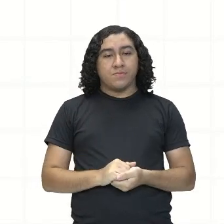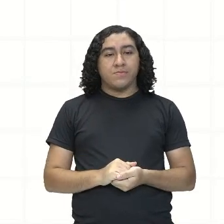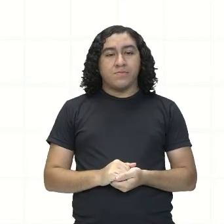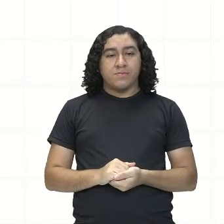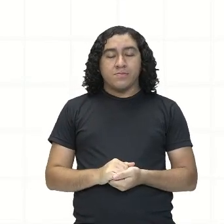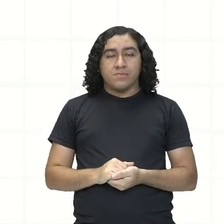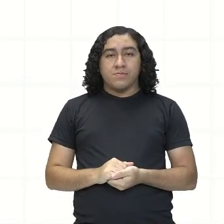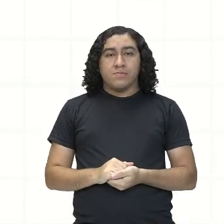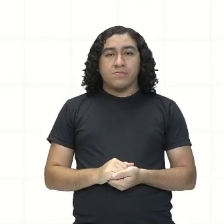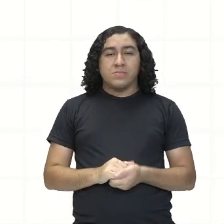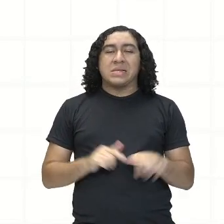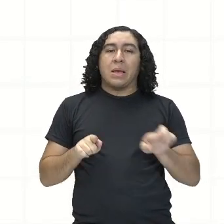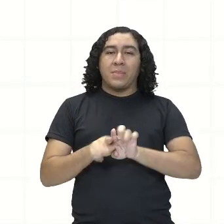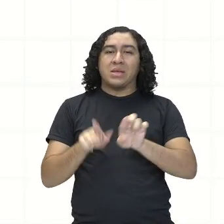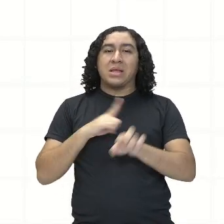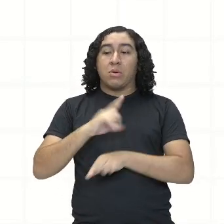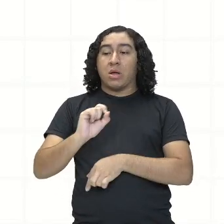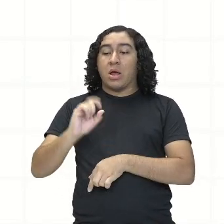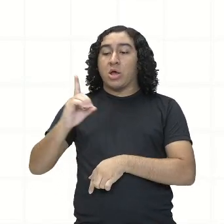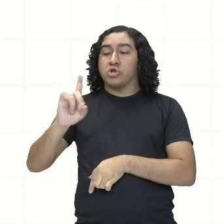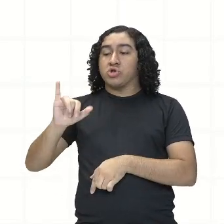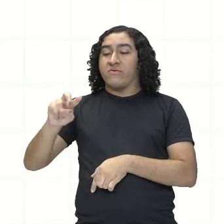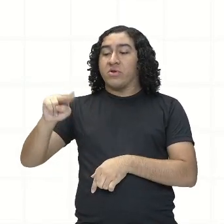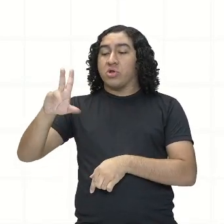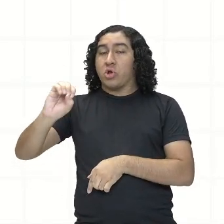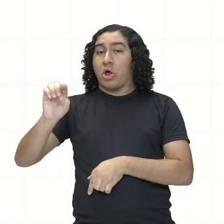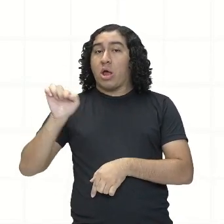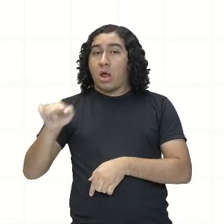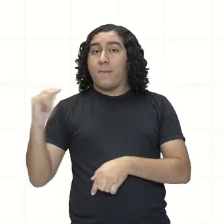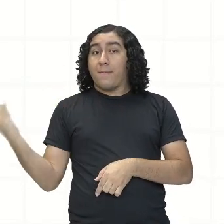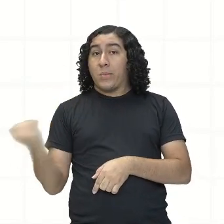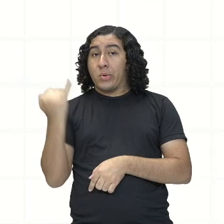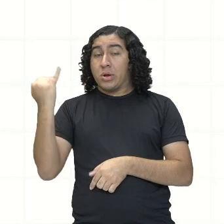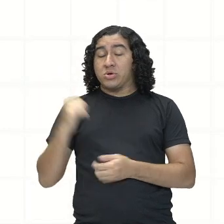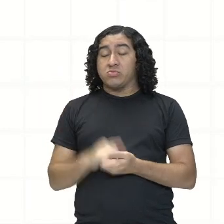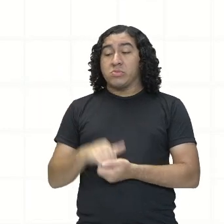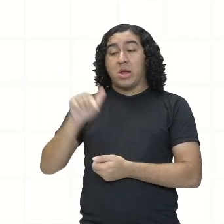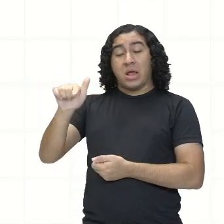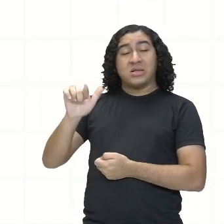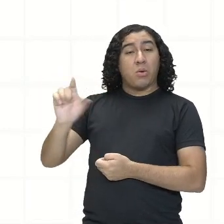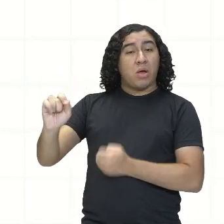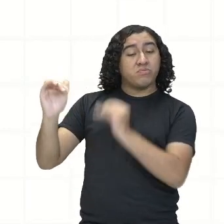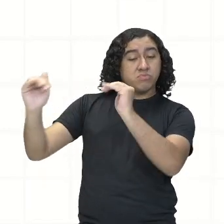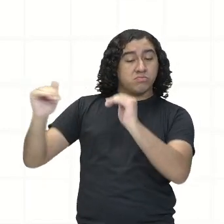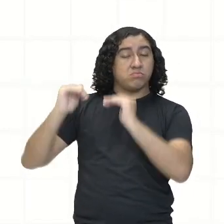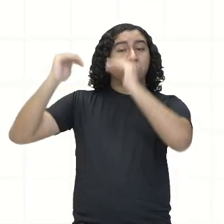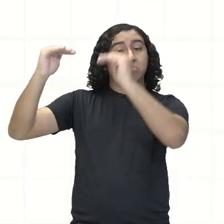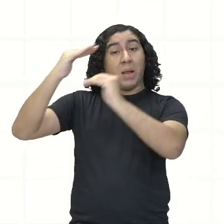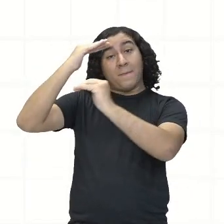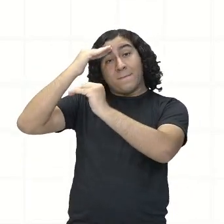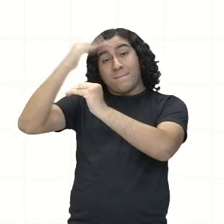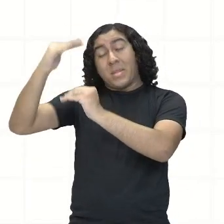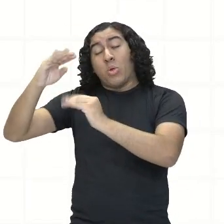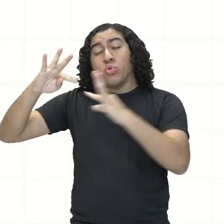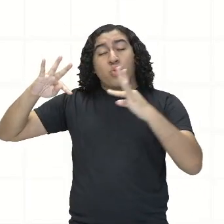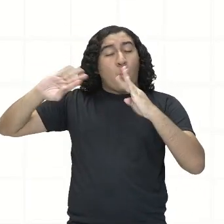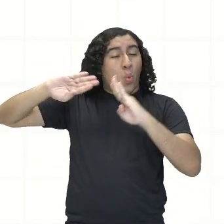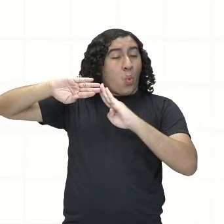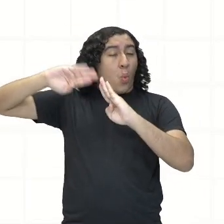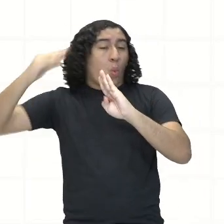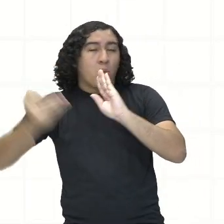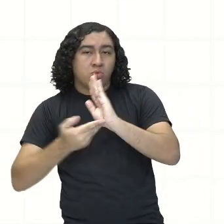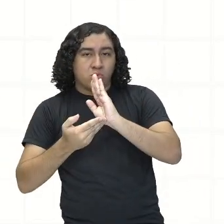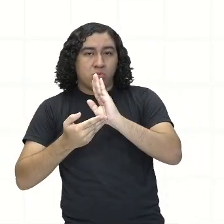presença do divino, que vai ser fundamental. Deus, ele é autoridade absoluta. Logo, ele não pode ali